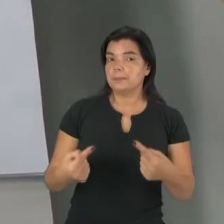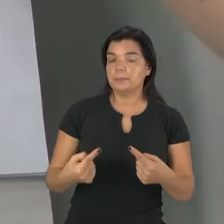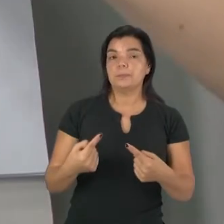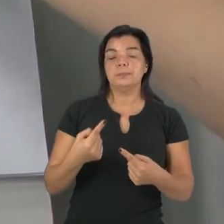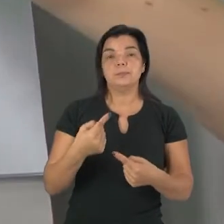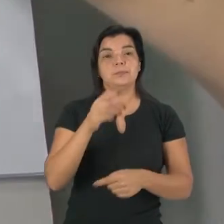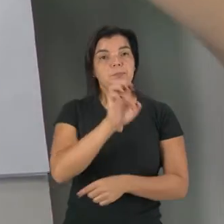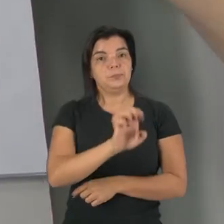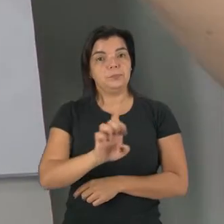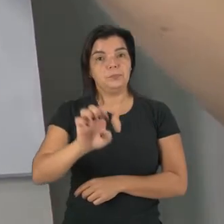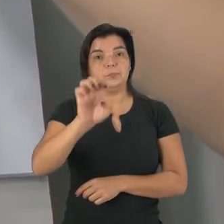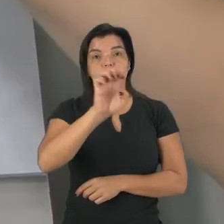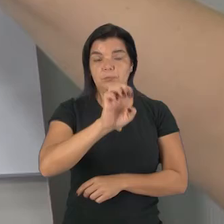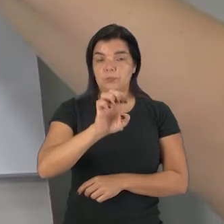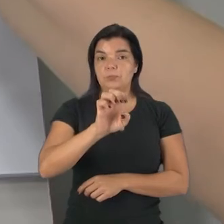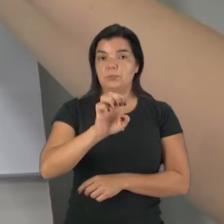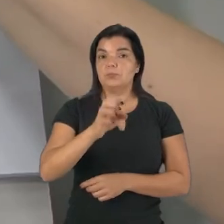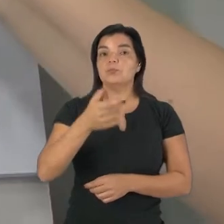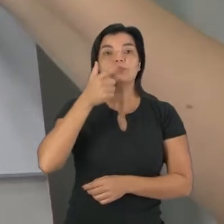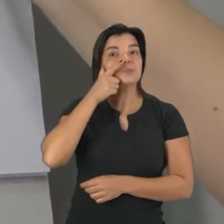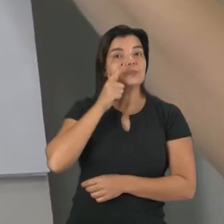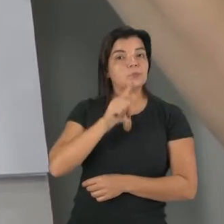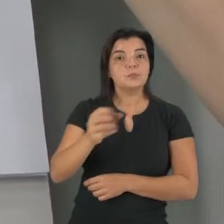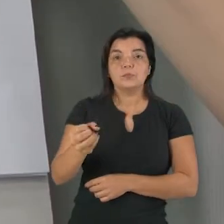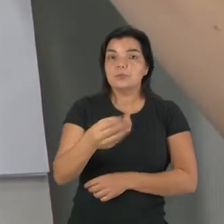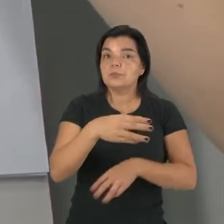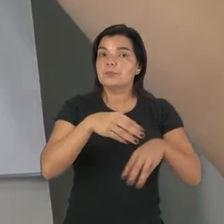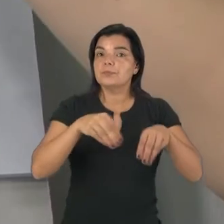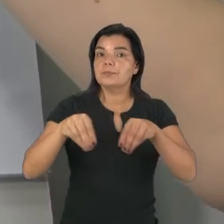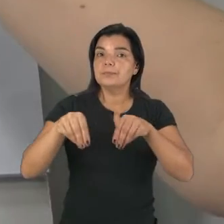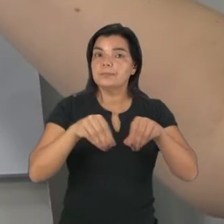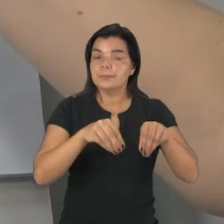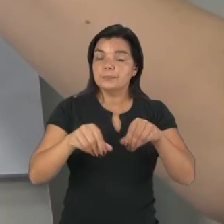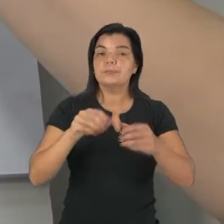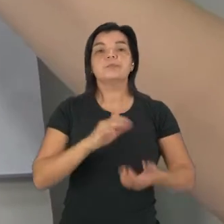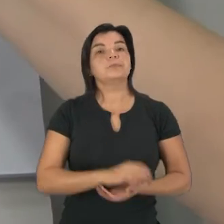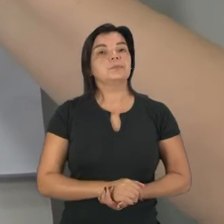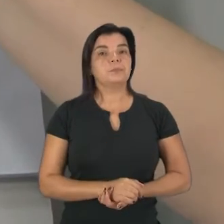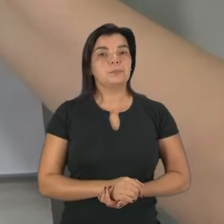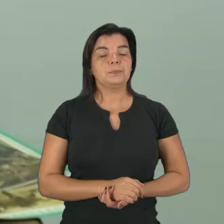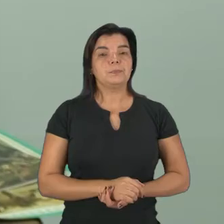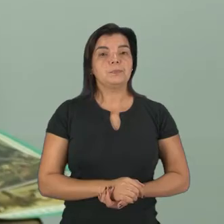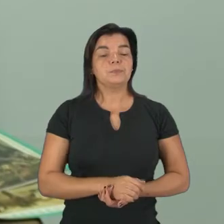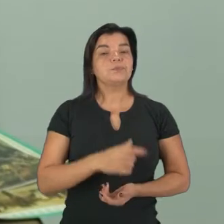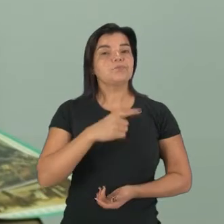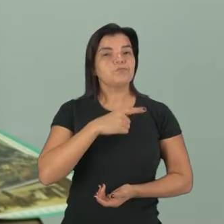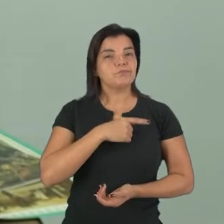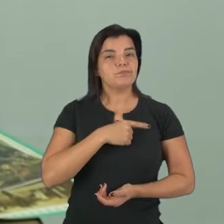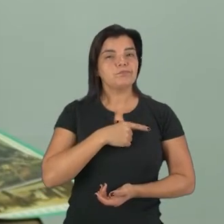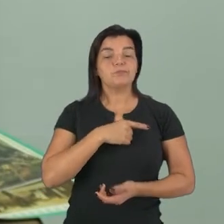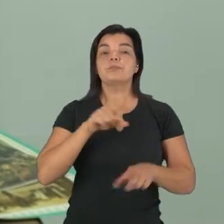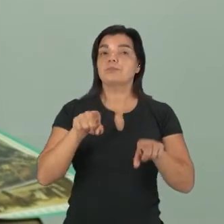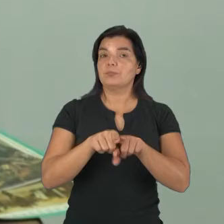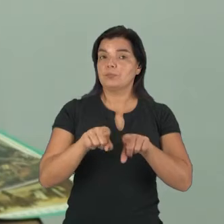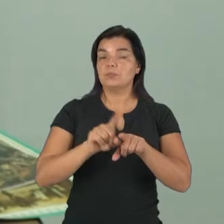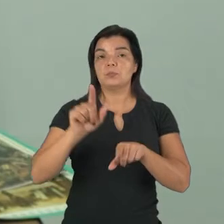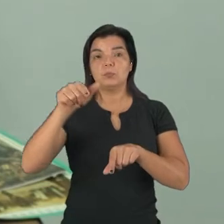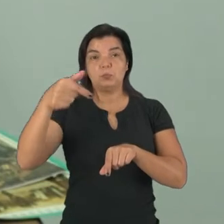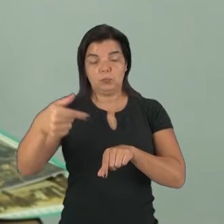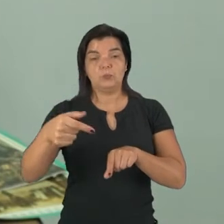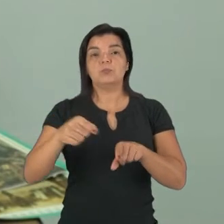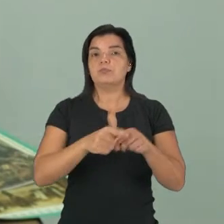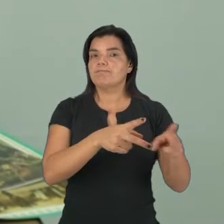os europeus, em busca de conquistar novas terras, de colonizar outras terras,